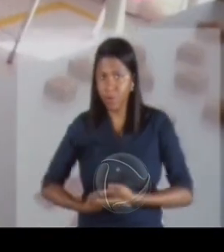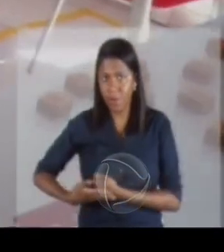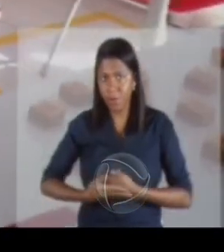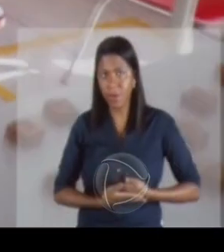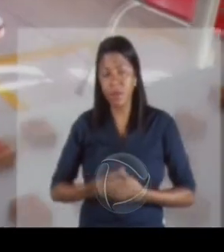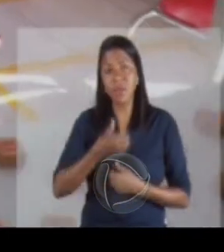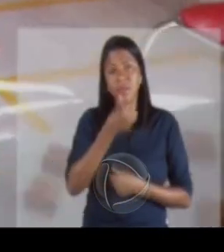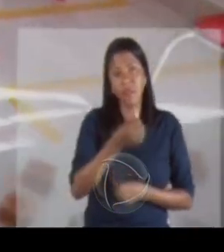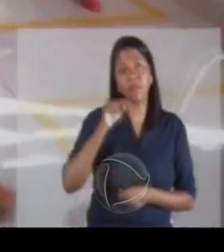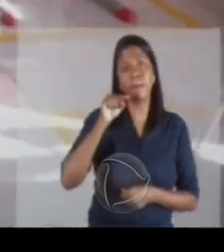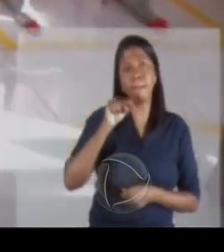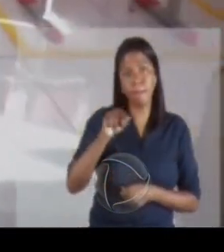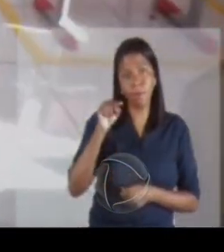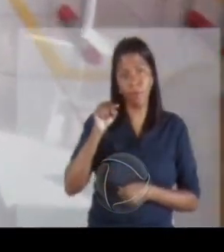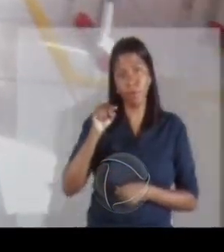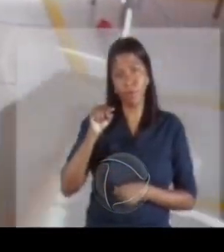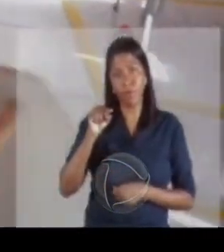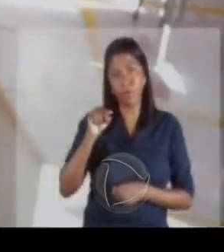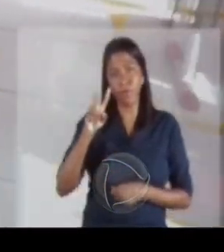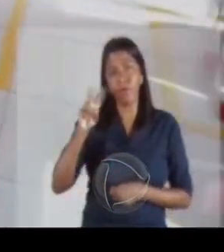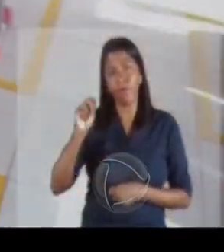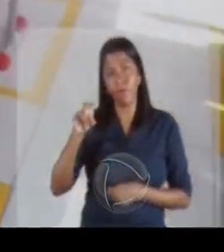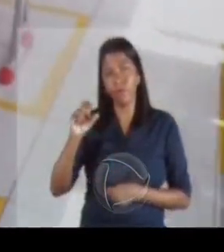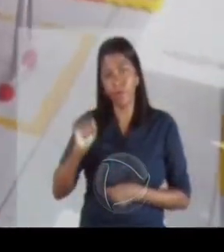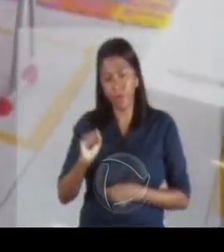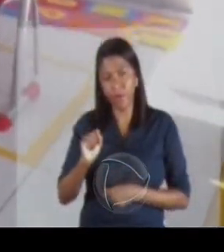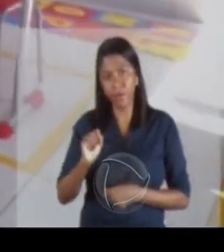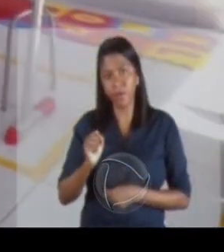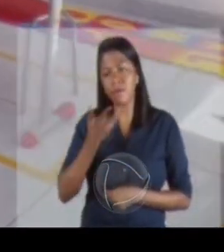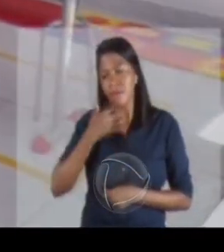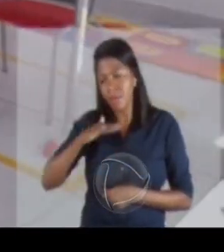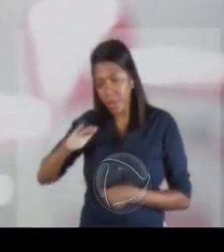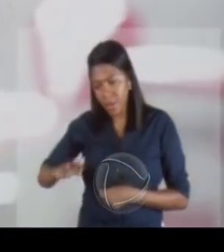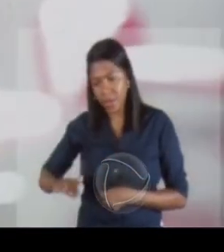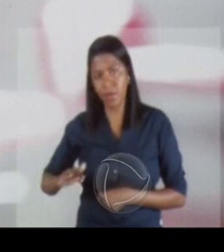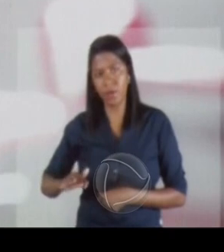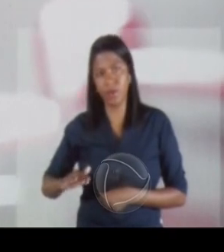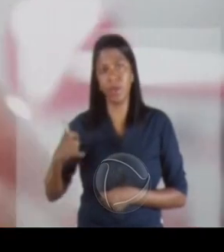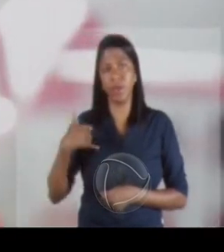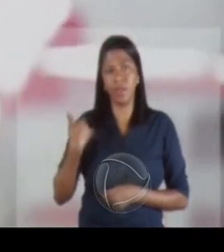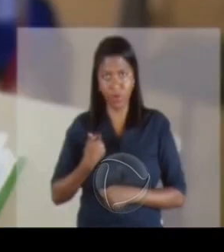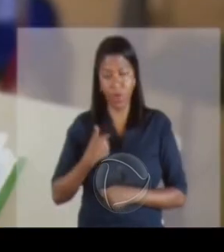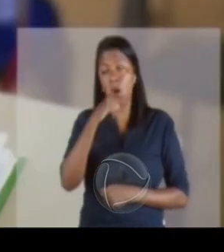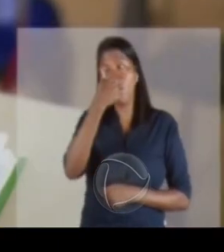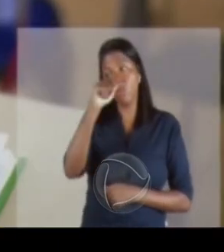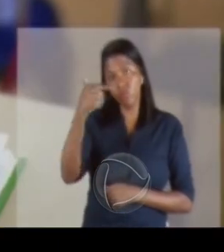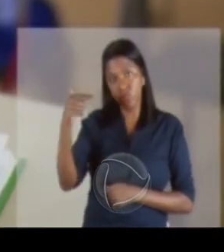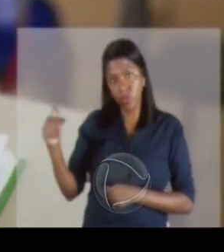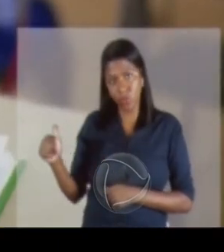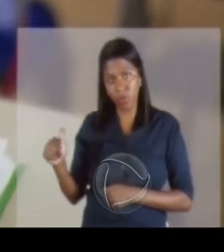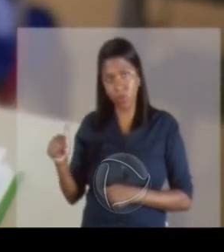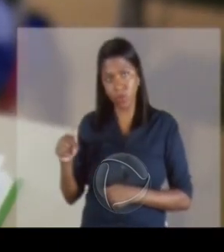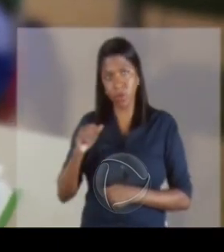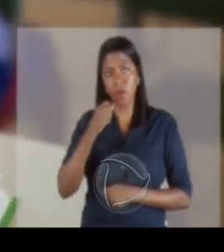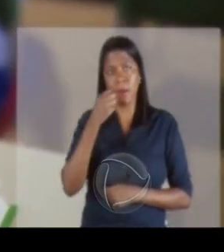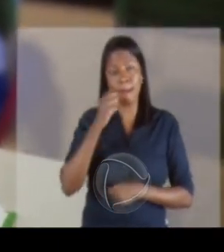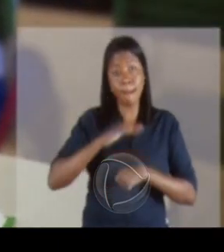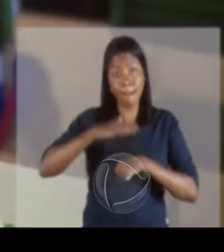e serão 6387 vagas para crianças de 6 meses a 3 anos e